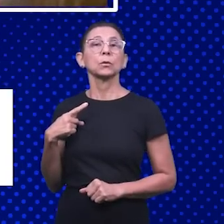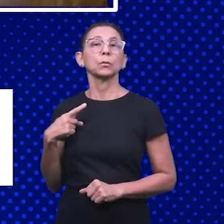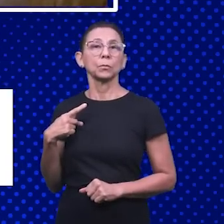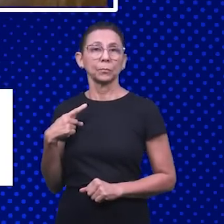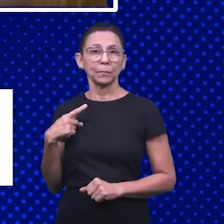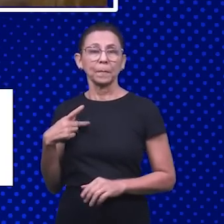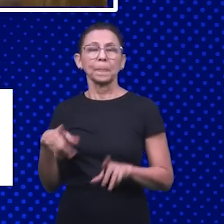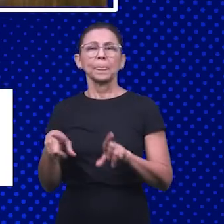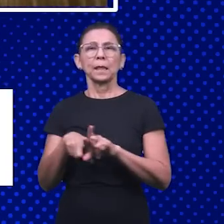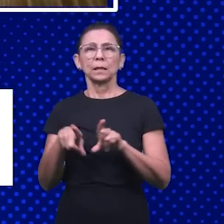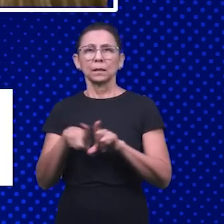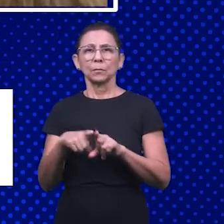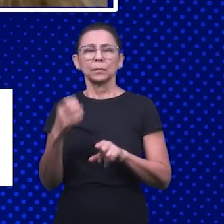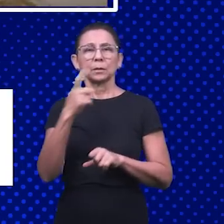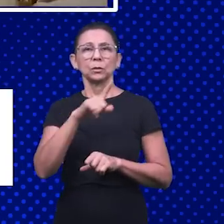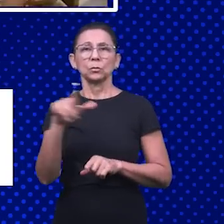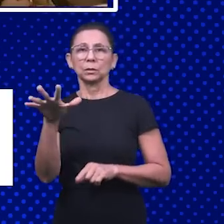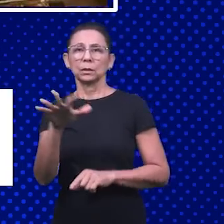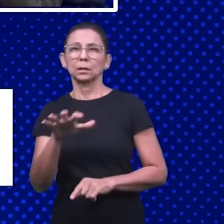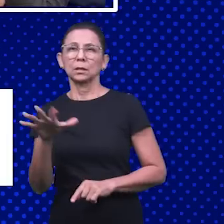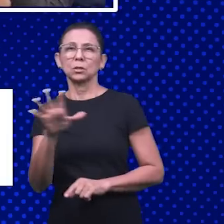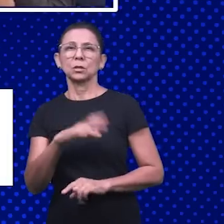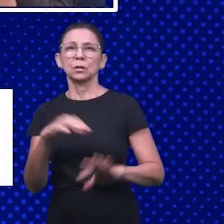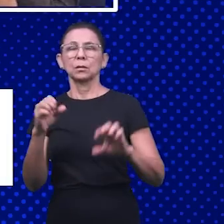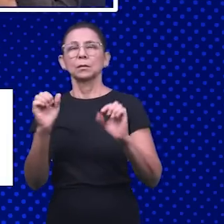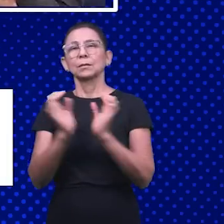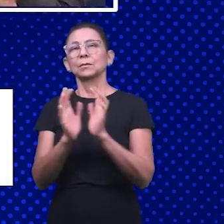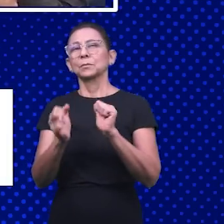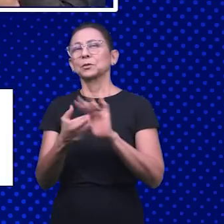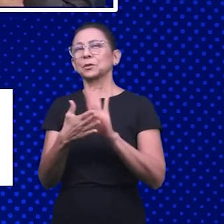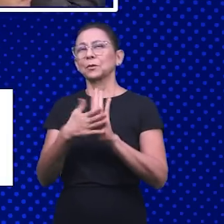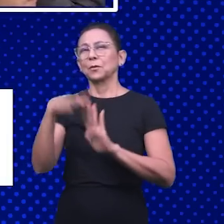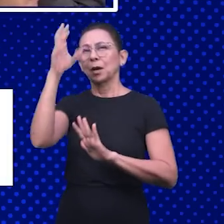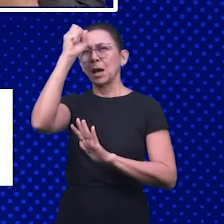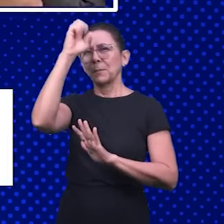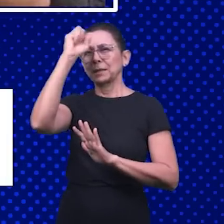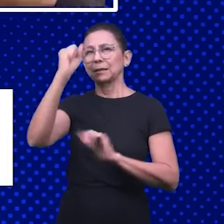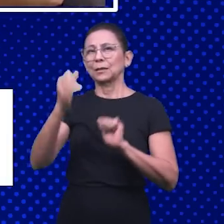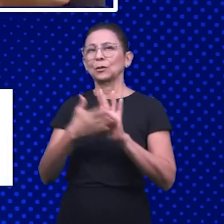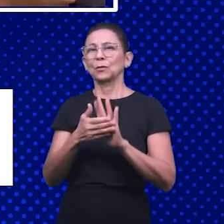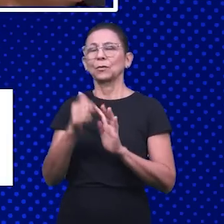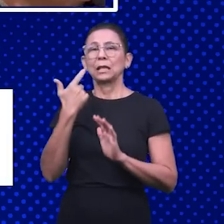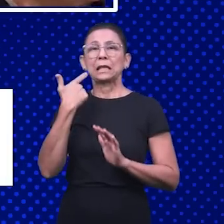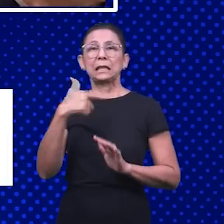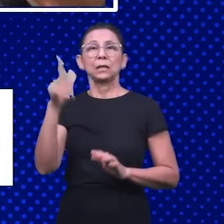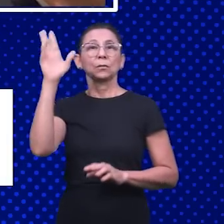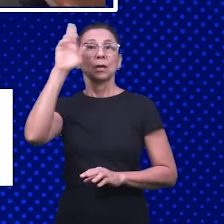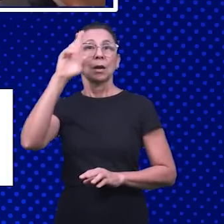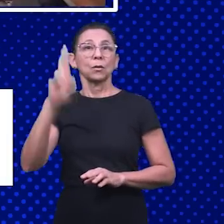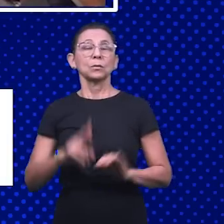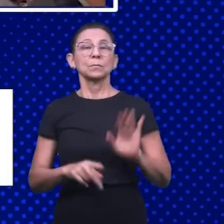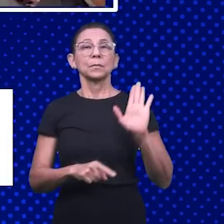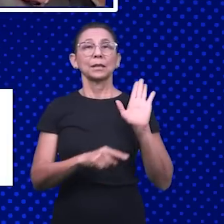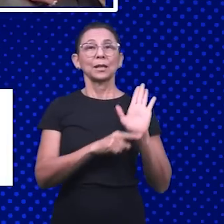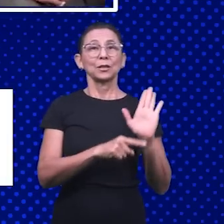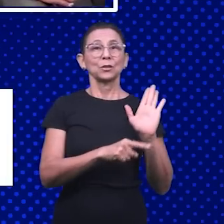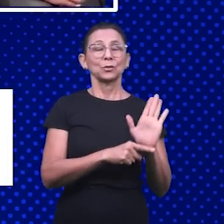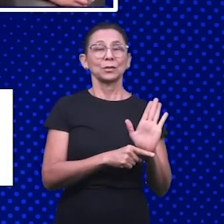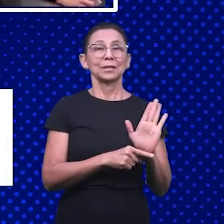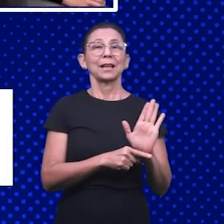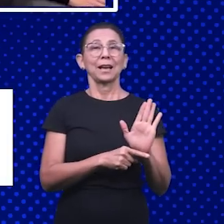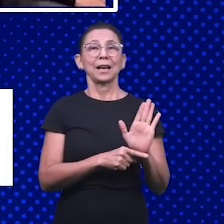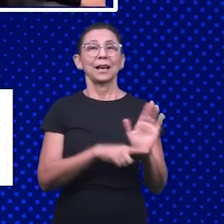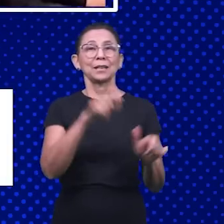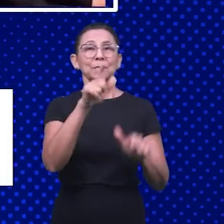ICM de Marlborough, o grupo de louvor tem se dedicado a aprender louvores em russo para auxiliar a assistência a irmãos no Uzbequistão.